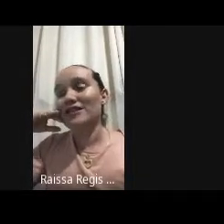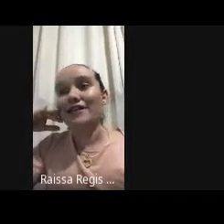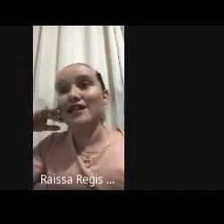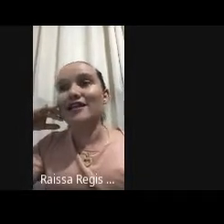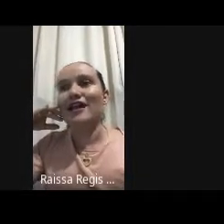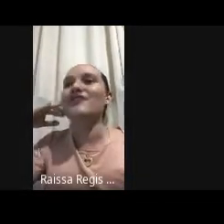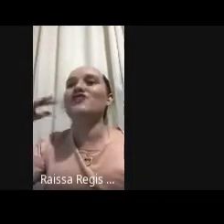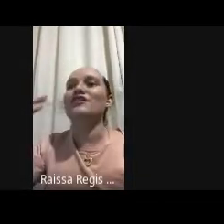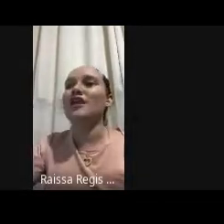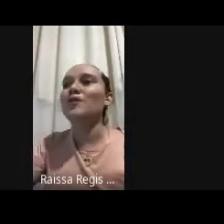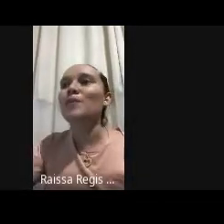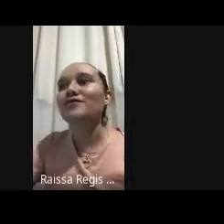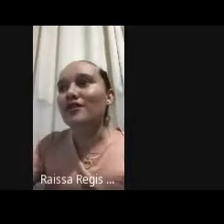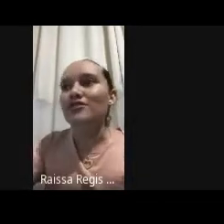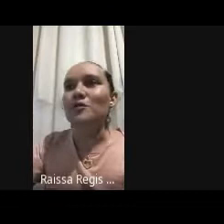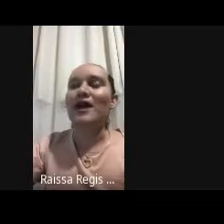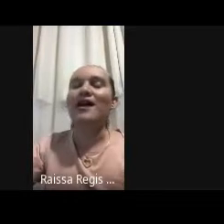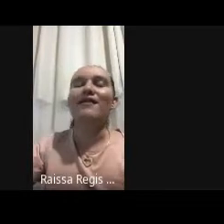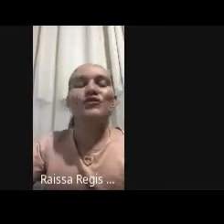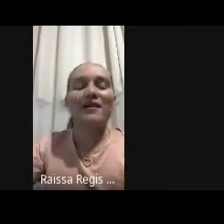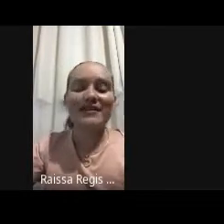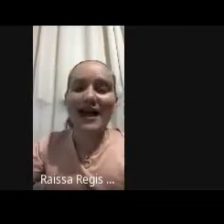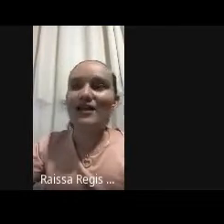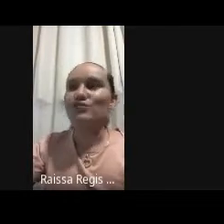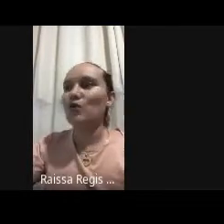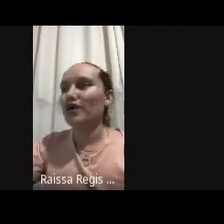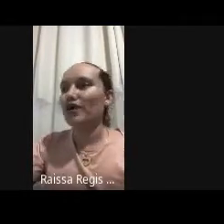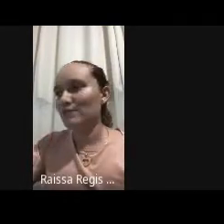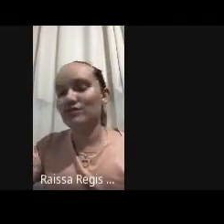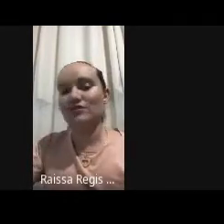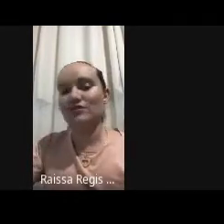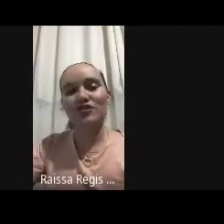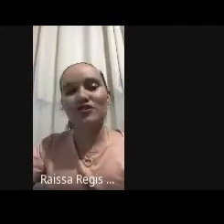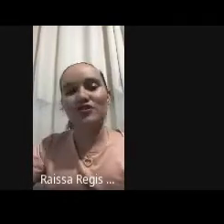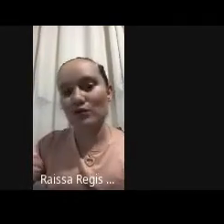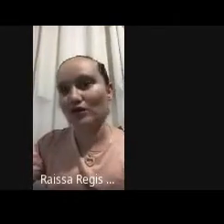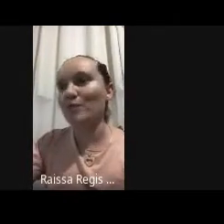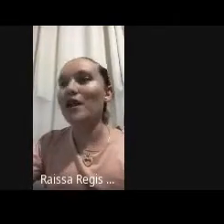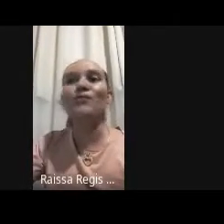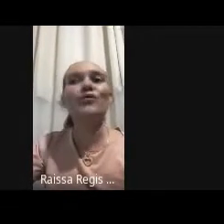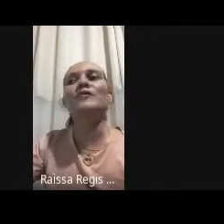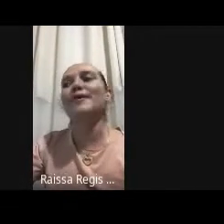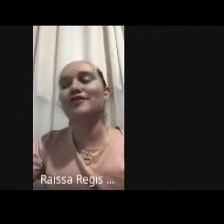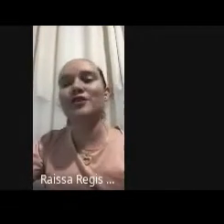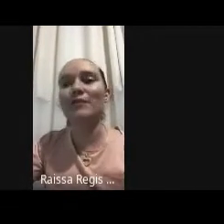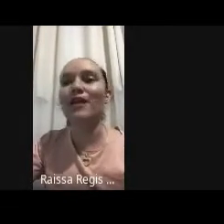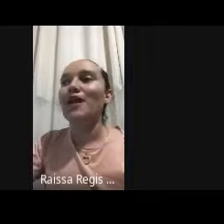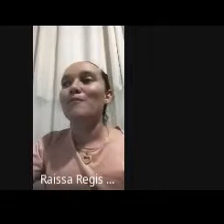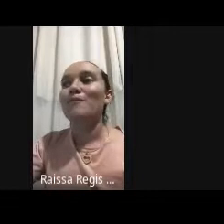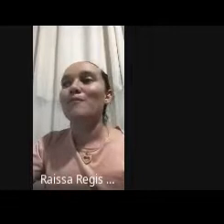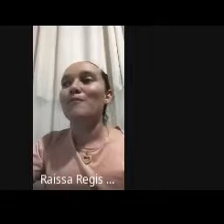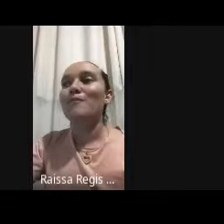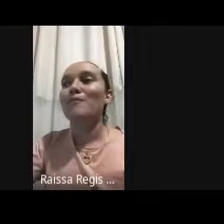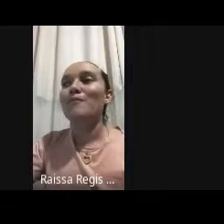Então, assim, a escrita, além de ela ser importante para somar dados, conhecimentos que foram adquiridos ao longo do tempo, ela é muito importante também